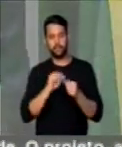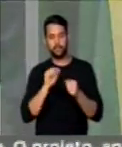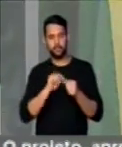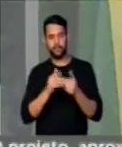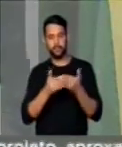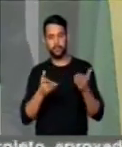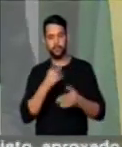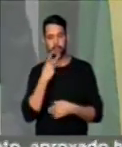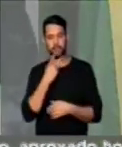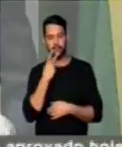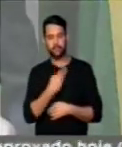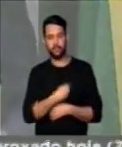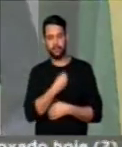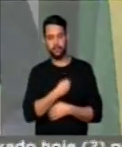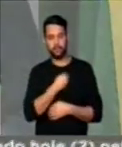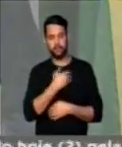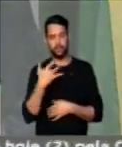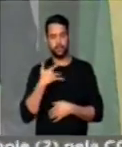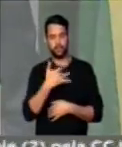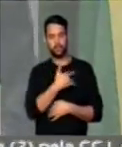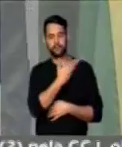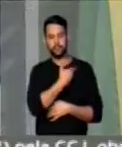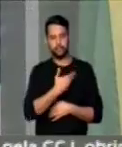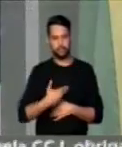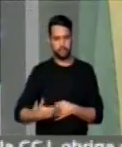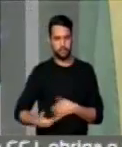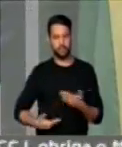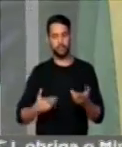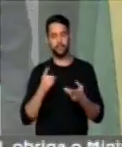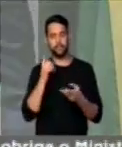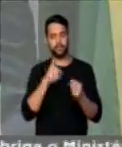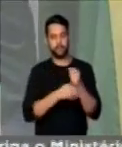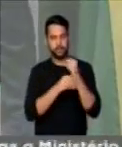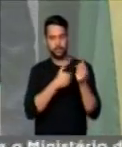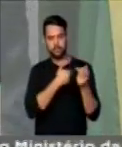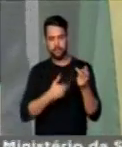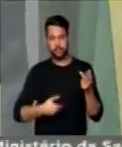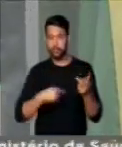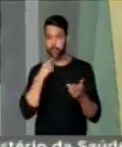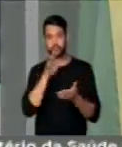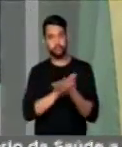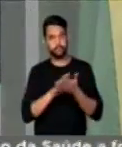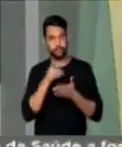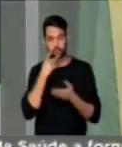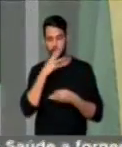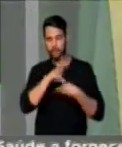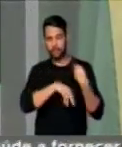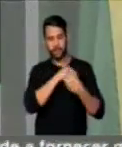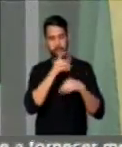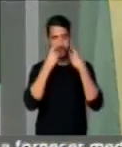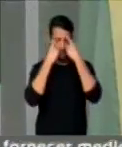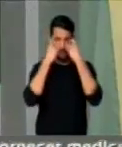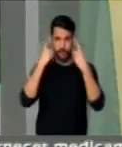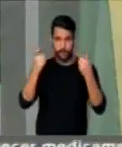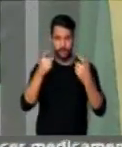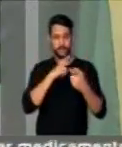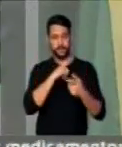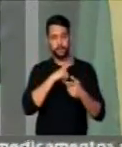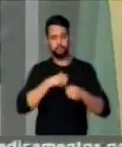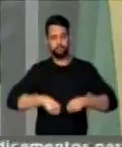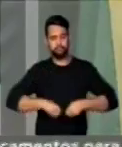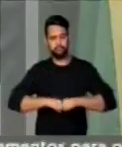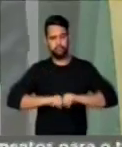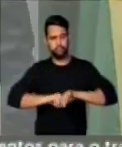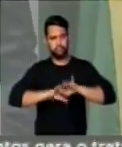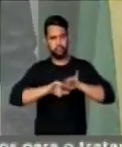efetuados no que diz respeito à saúde pública, na segurança pública nem se fala, o caos da violência que é disseminado